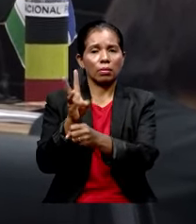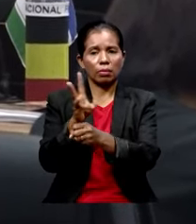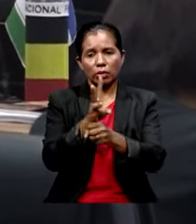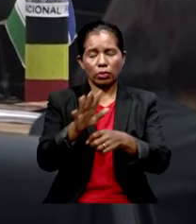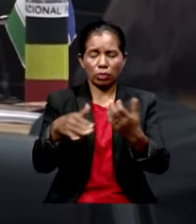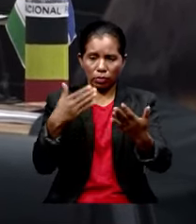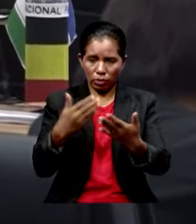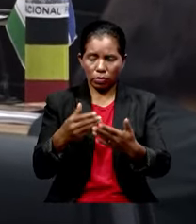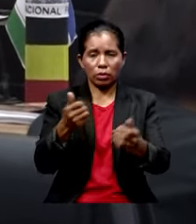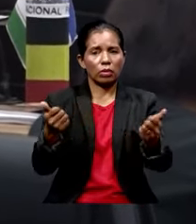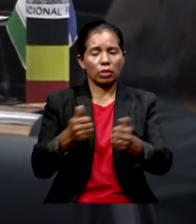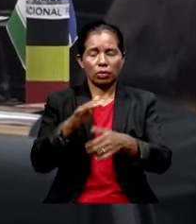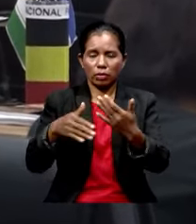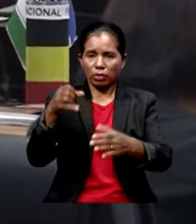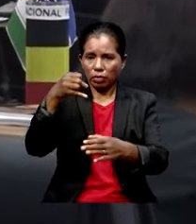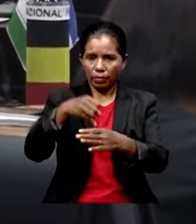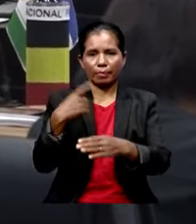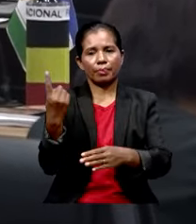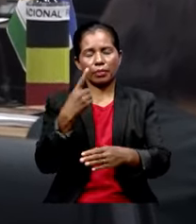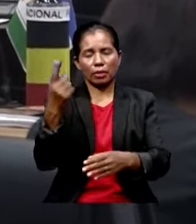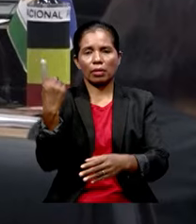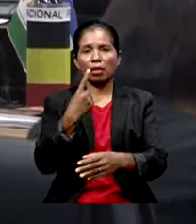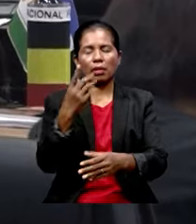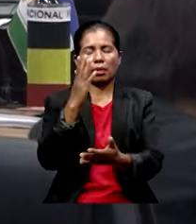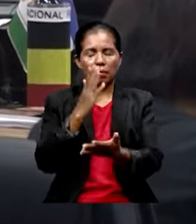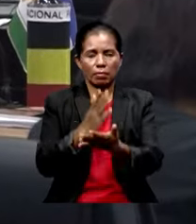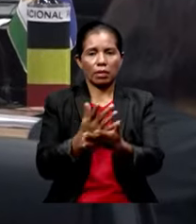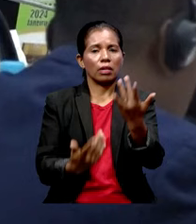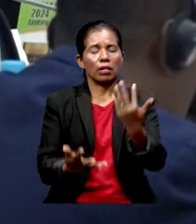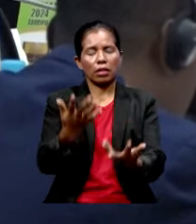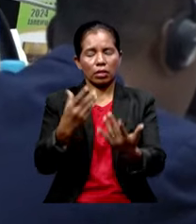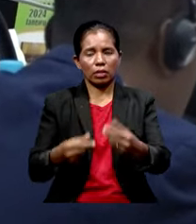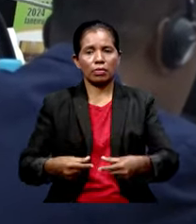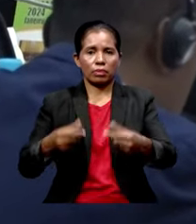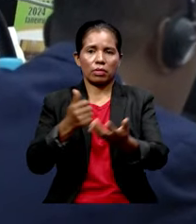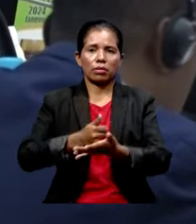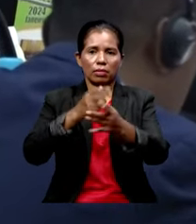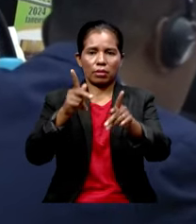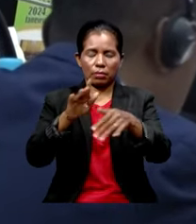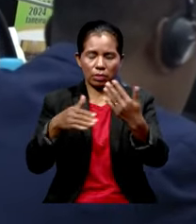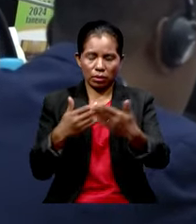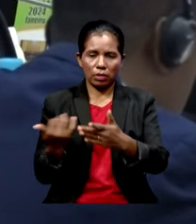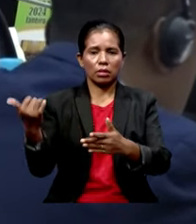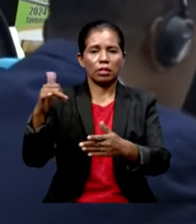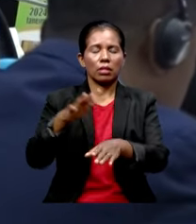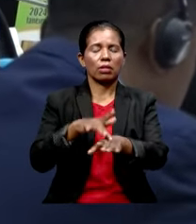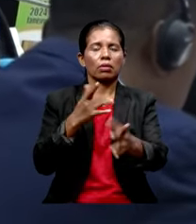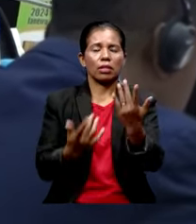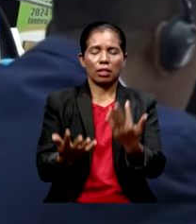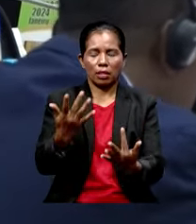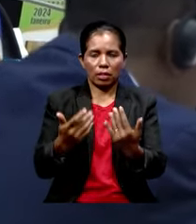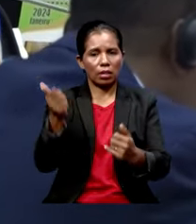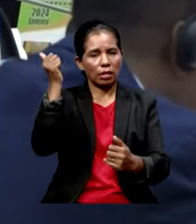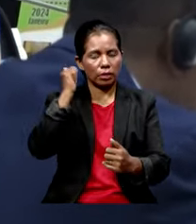autoridade hotu-hotu nebe envolve, odi na fatin firme, combate ahi no fo apoio ba comunidade sira nebe afetado e a Sudeste